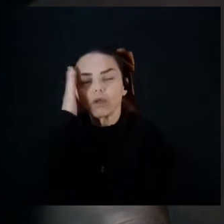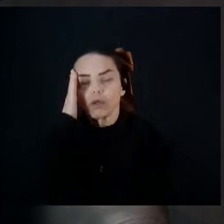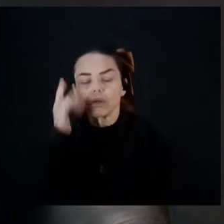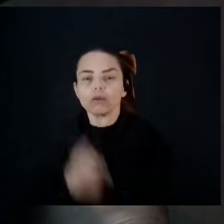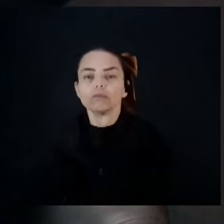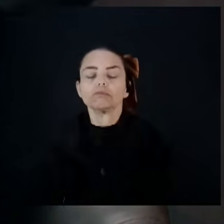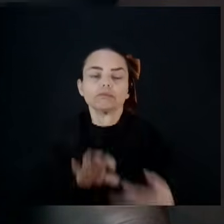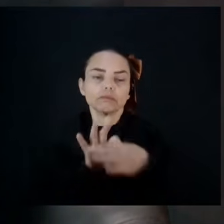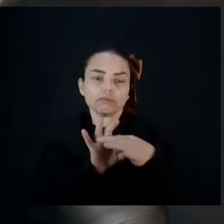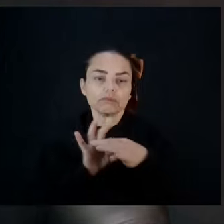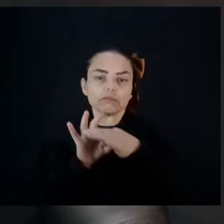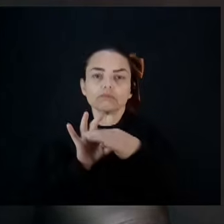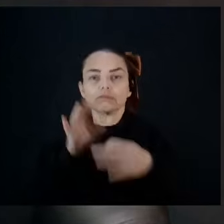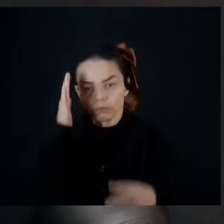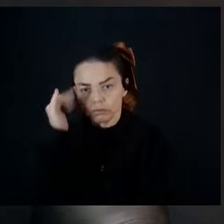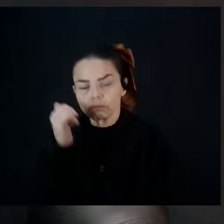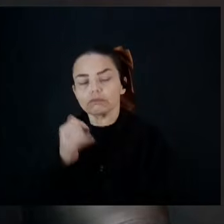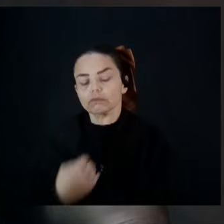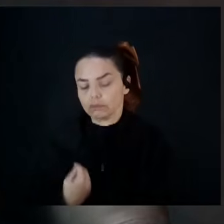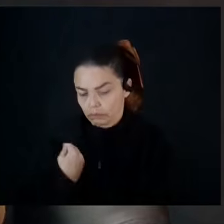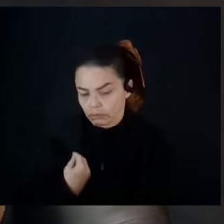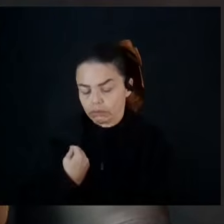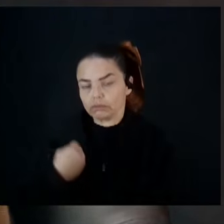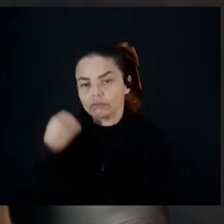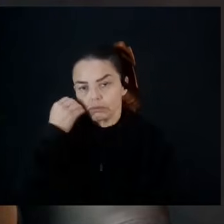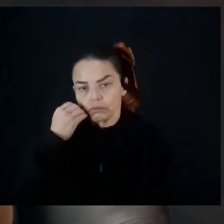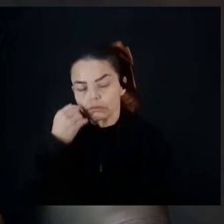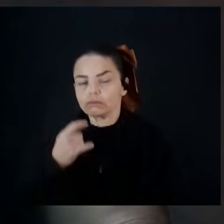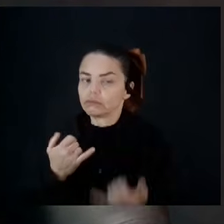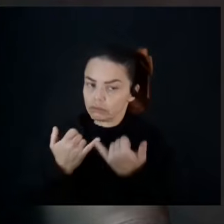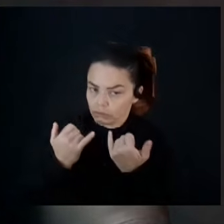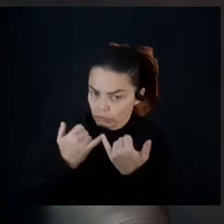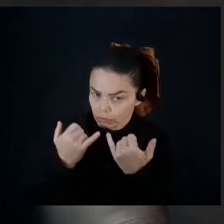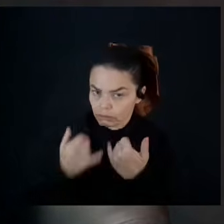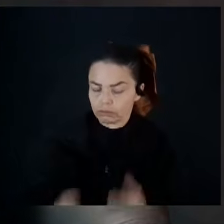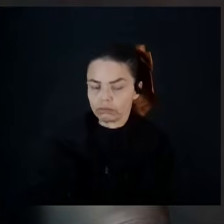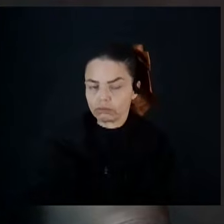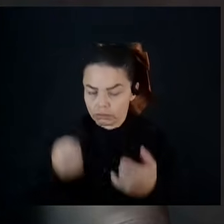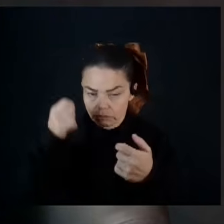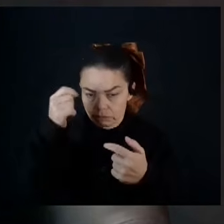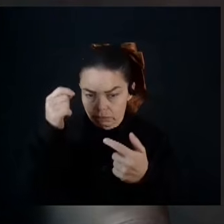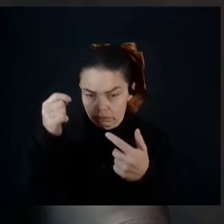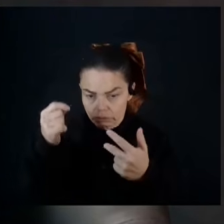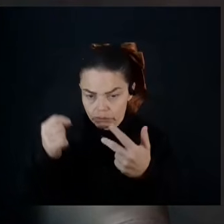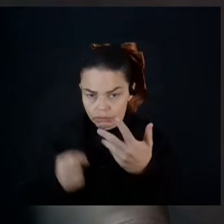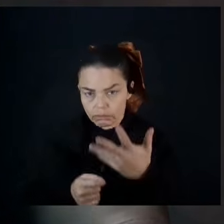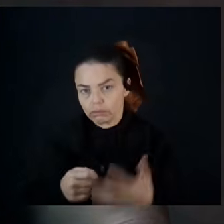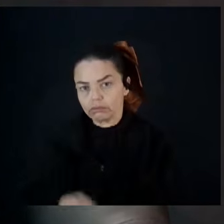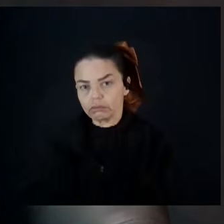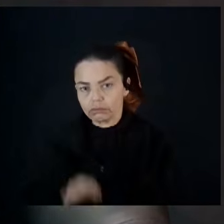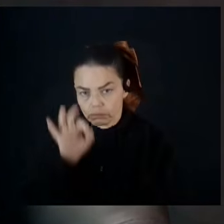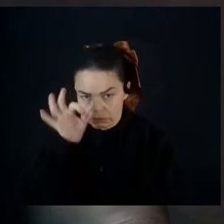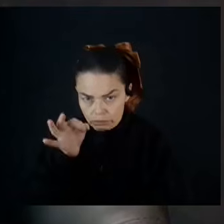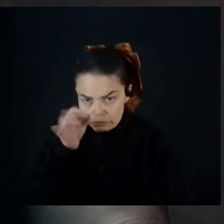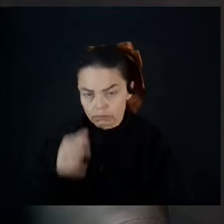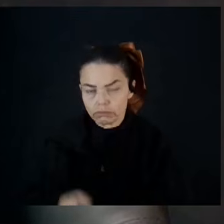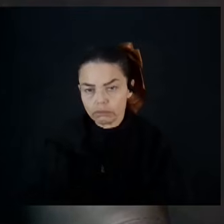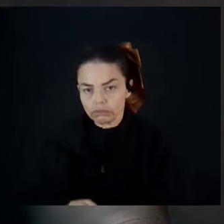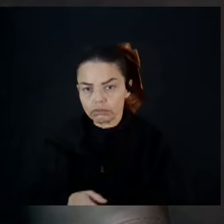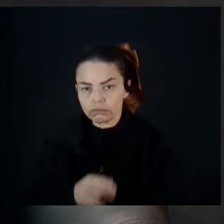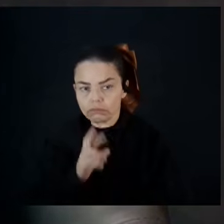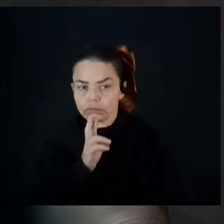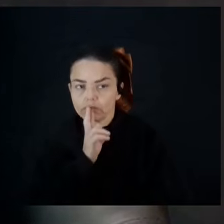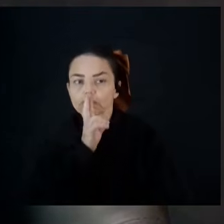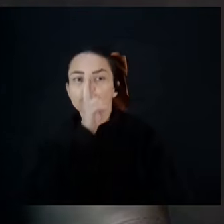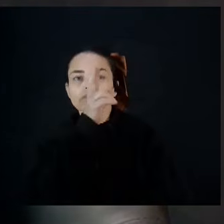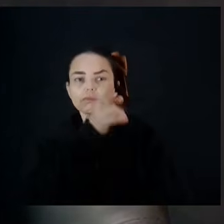sei o que você viveu, né? Porque eu vivi algo parecido, mas você me disse isso, isso e isso, certo? Então, assim, você devolve ele para ela no intuito de